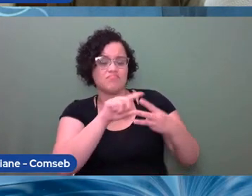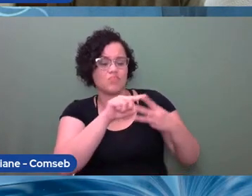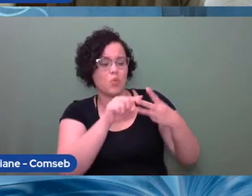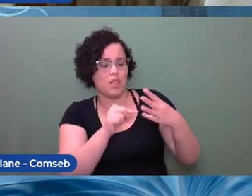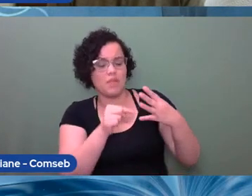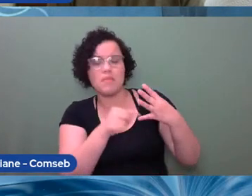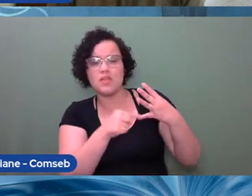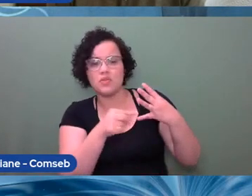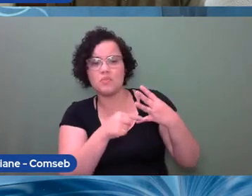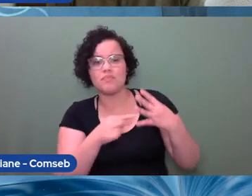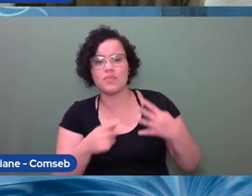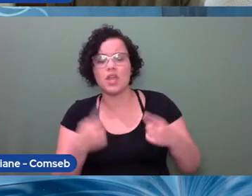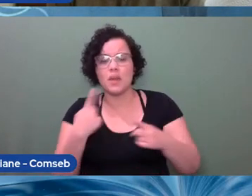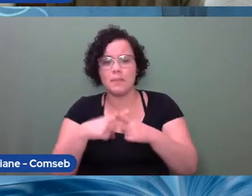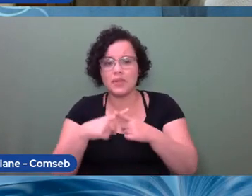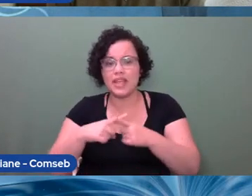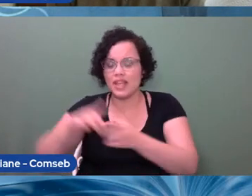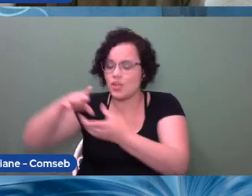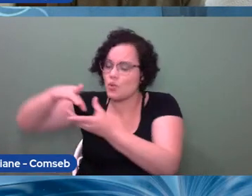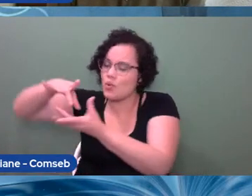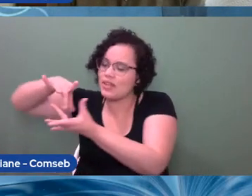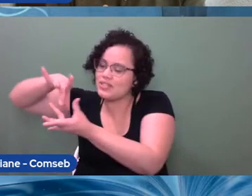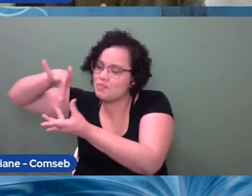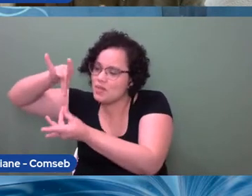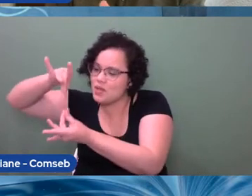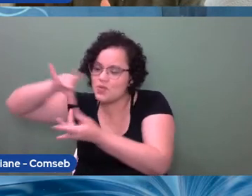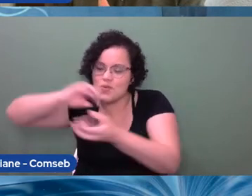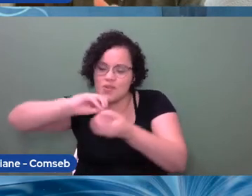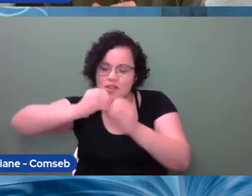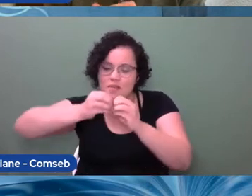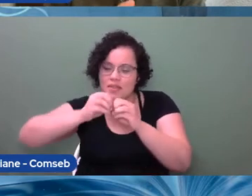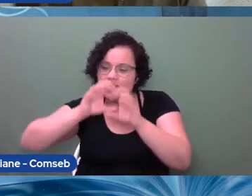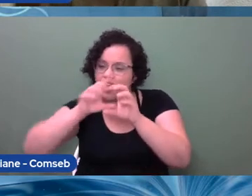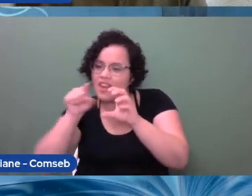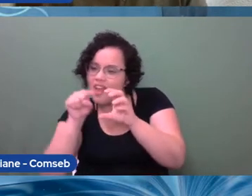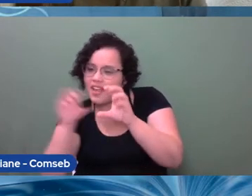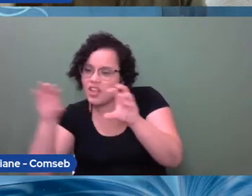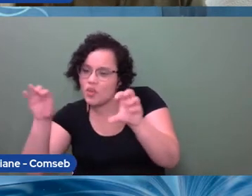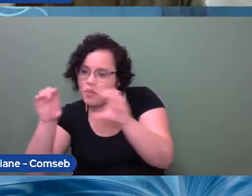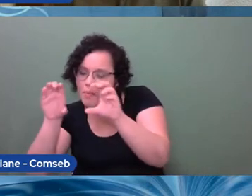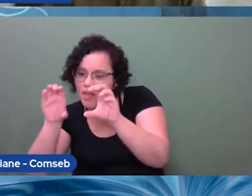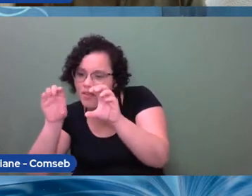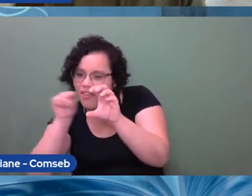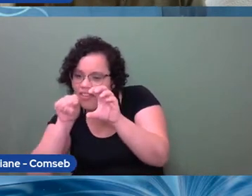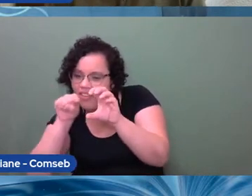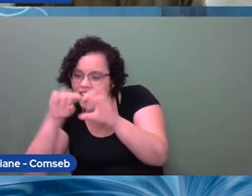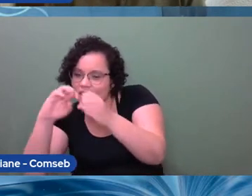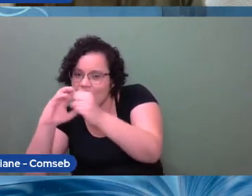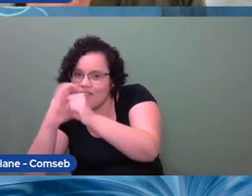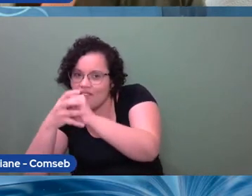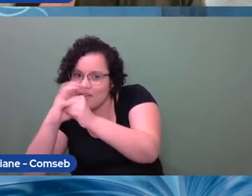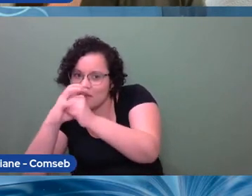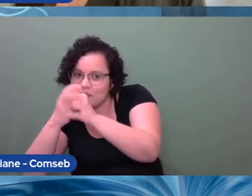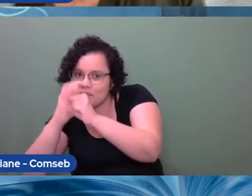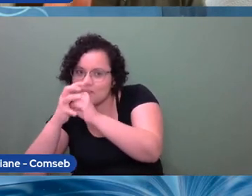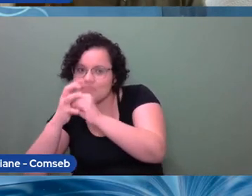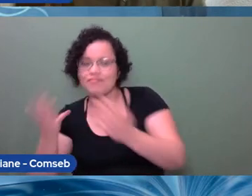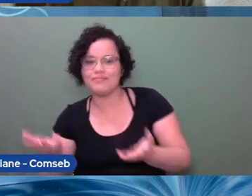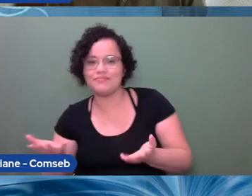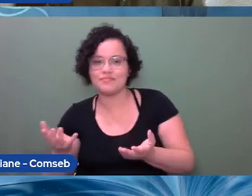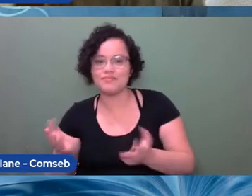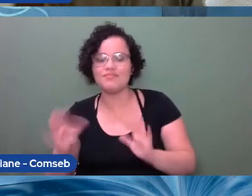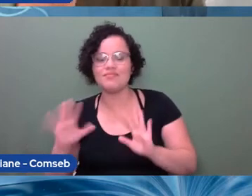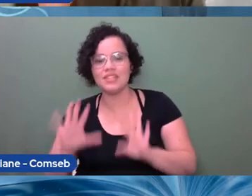entre o espírito e a matéria. E lá eles concluem a resposta dizendo, esse fluido universal, ou fluido